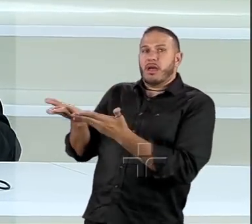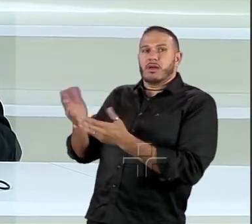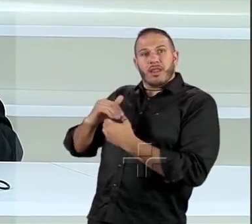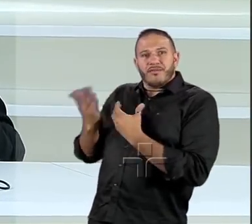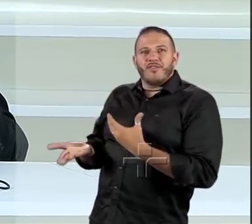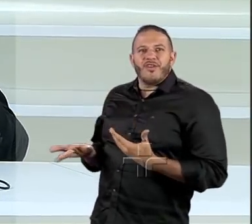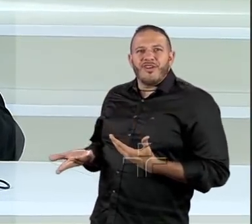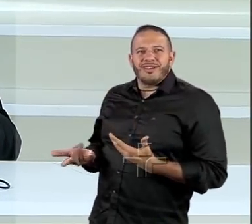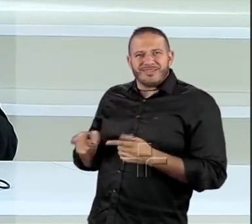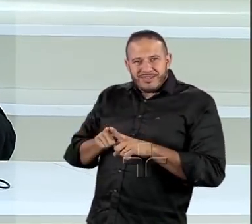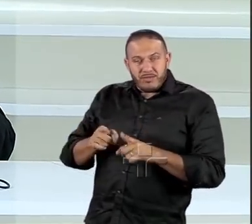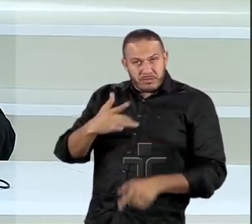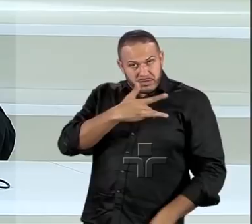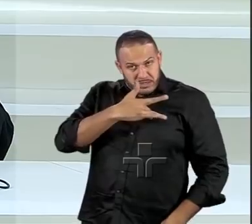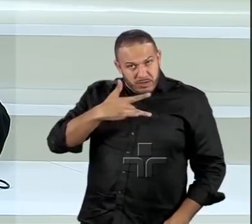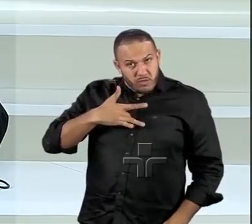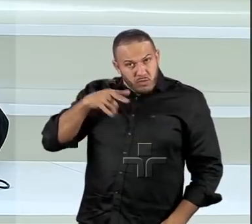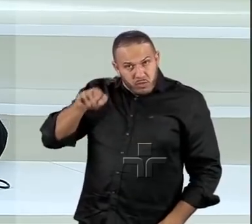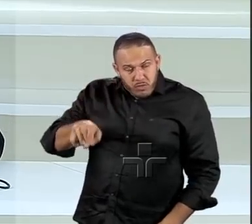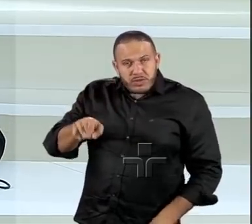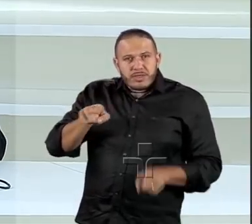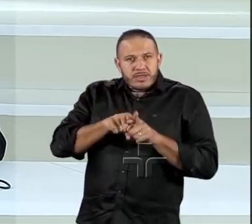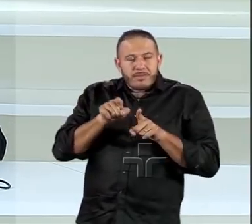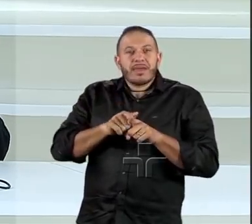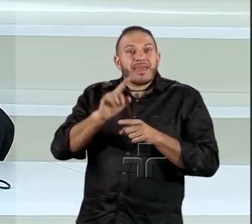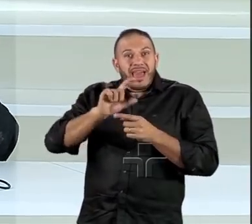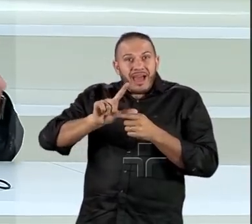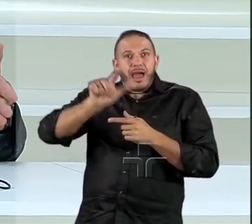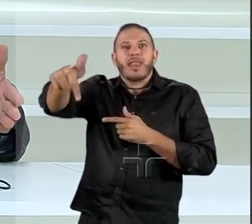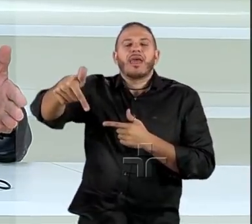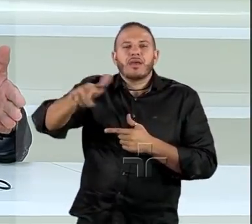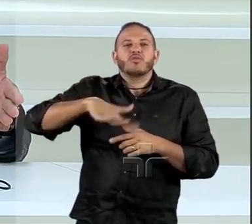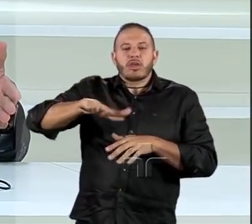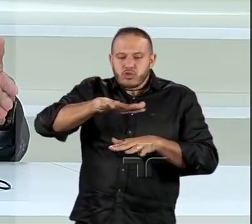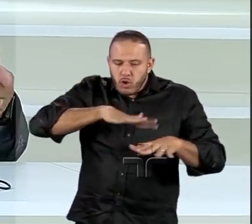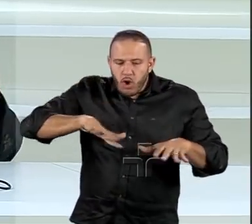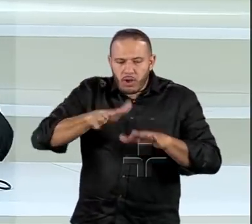fazer saúde é também ir para além da dimensão que está